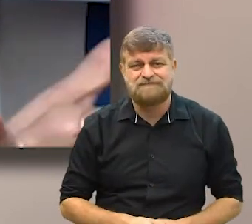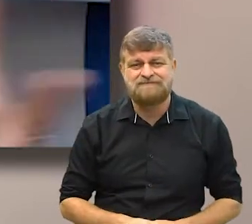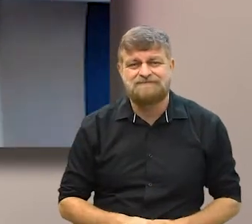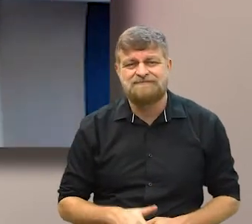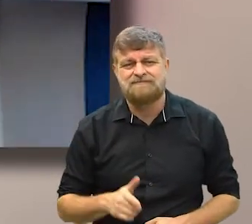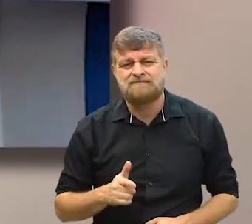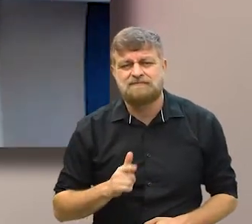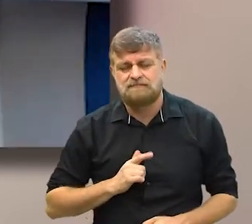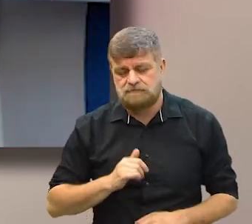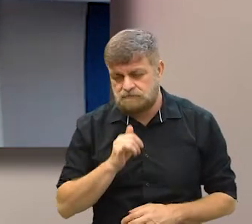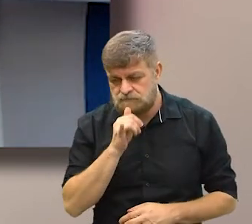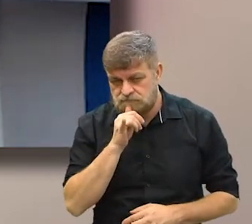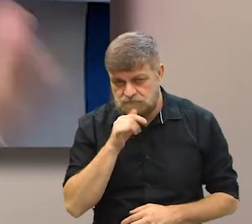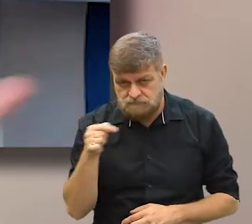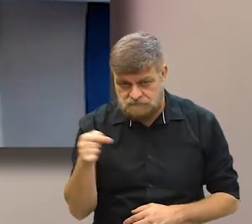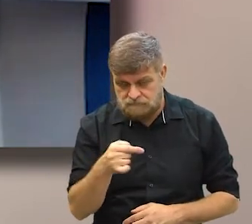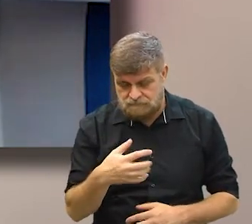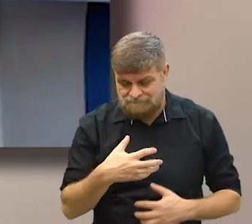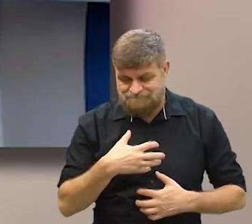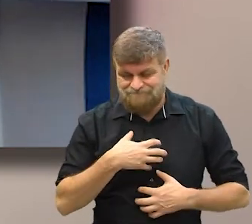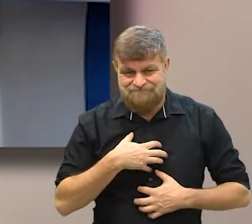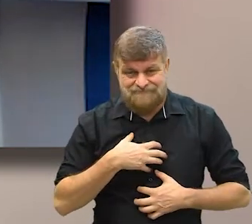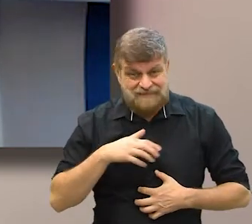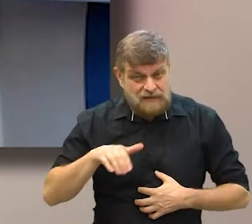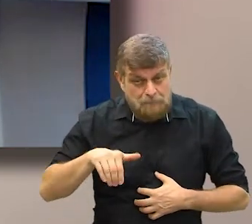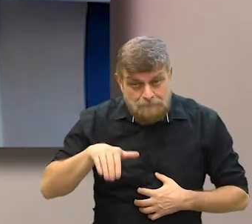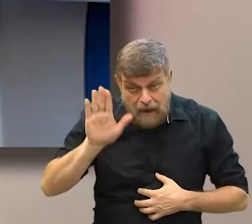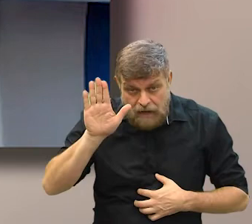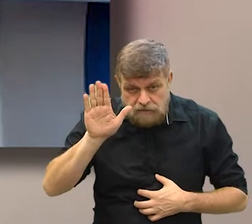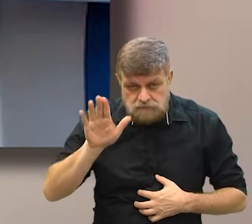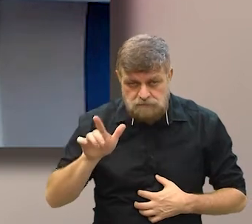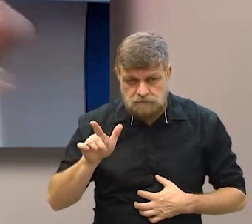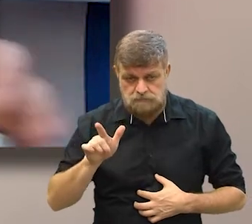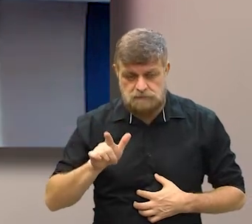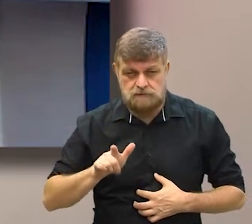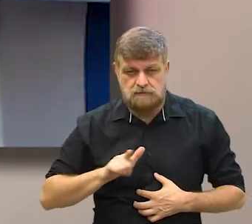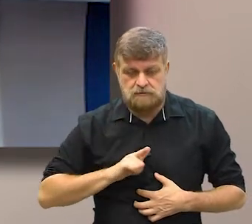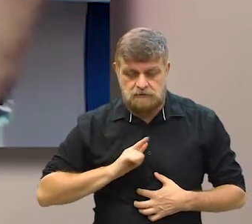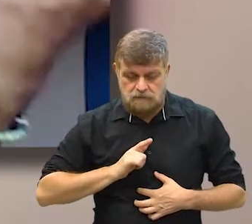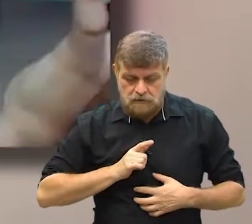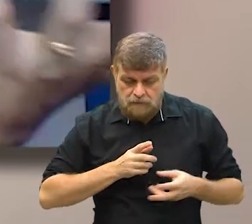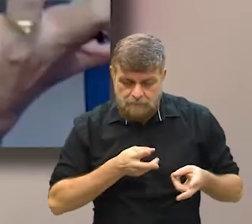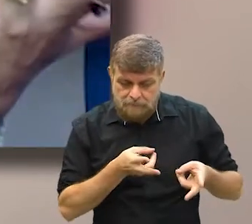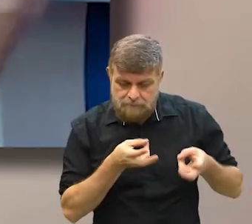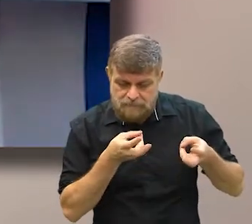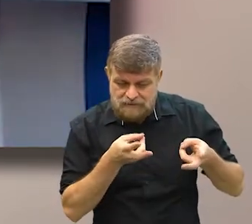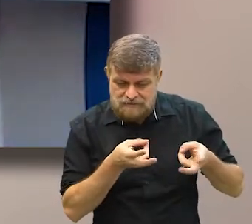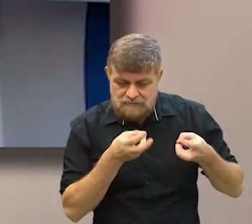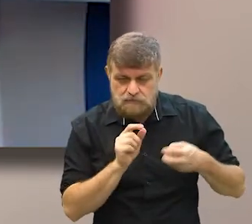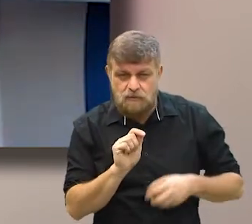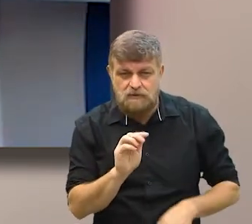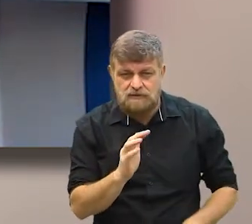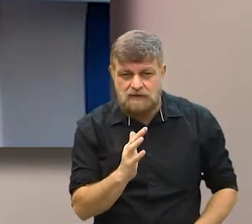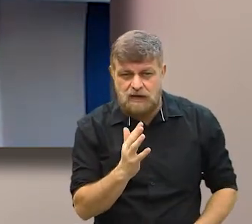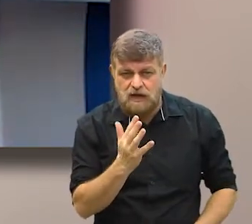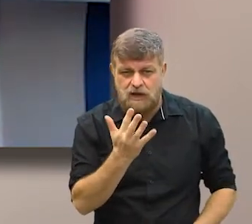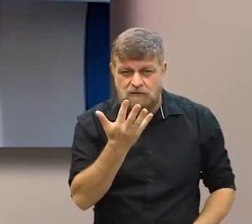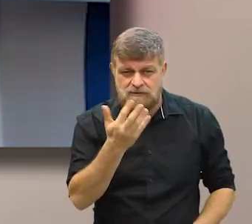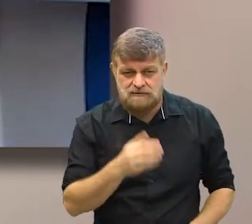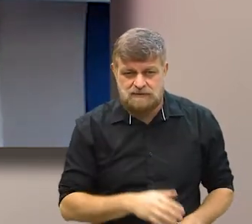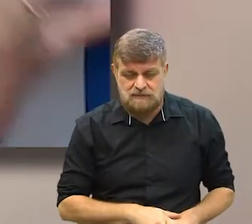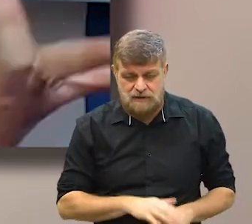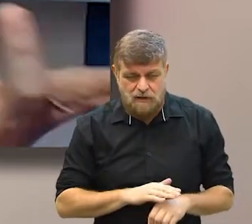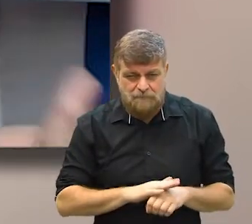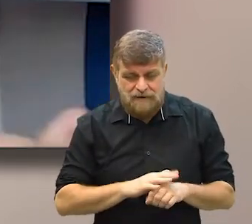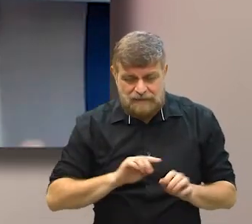crianças elas são mais sensíveis e tem uma percepção do que está acontecendo